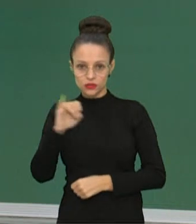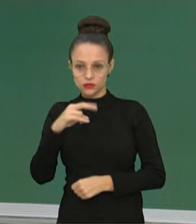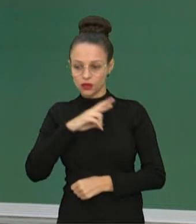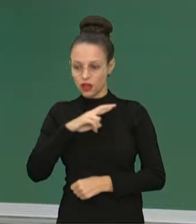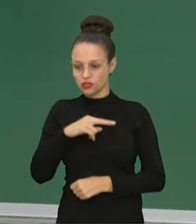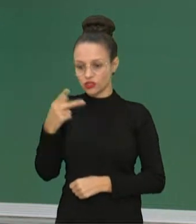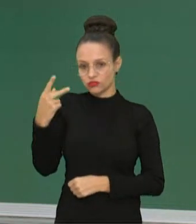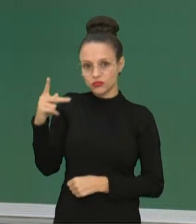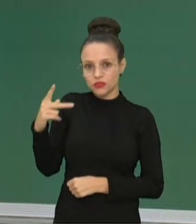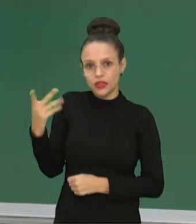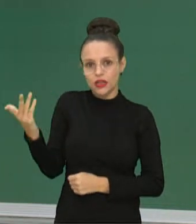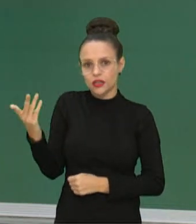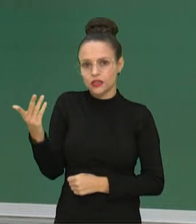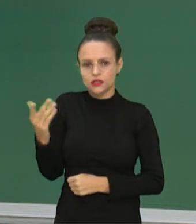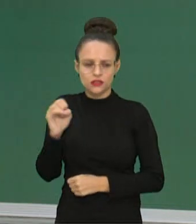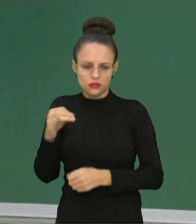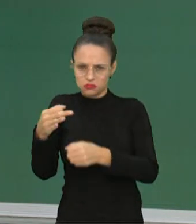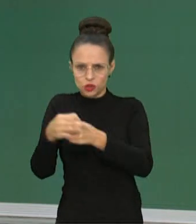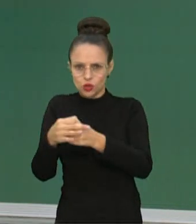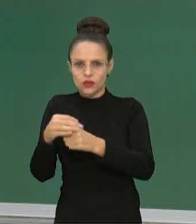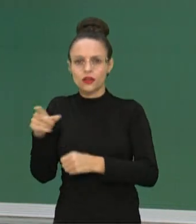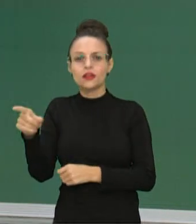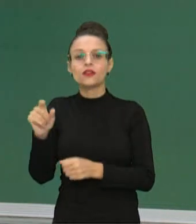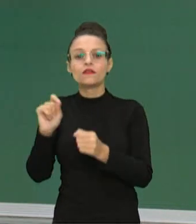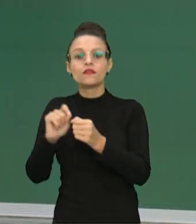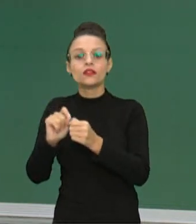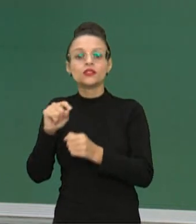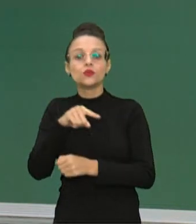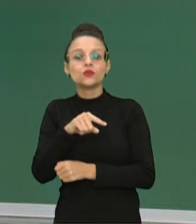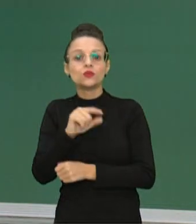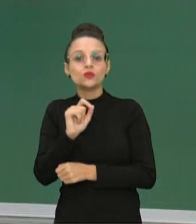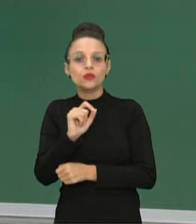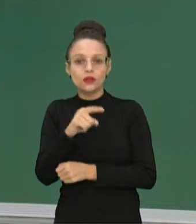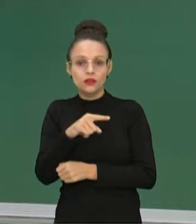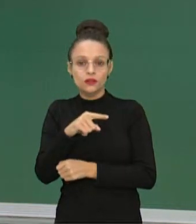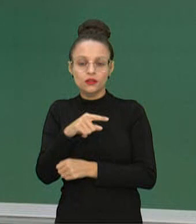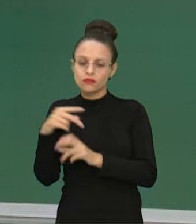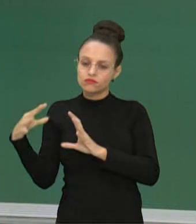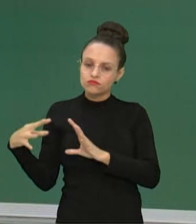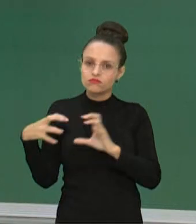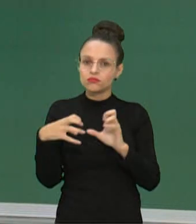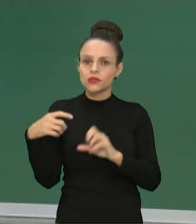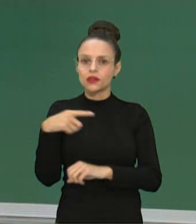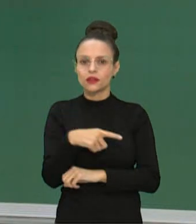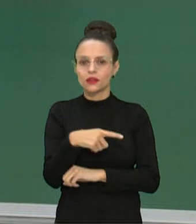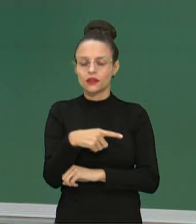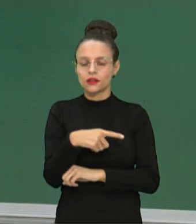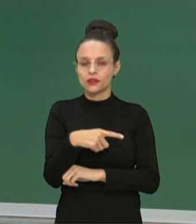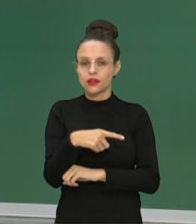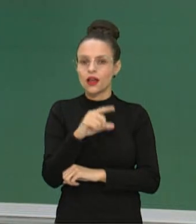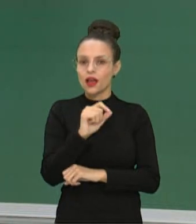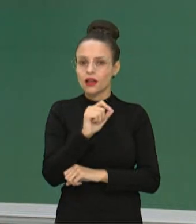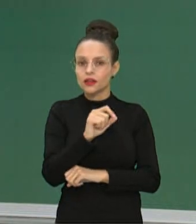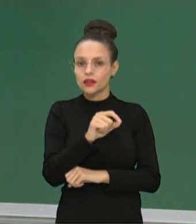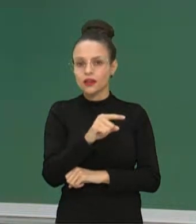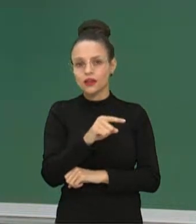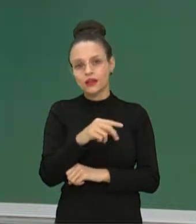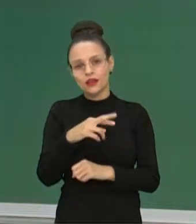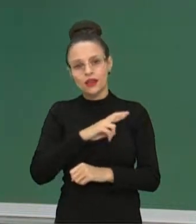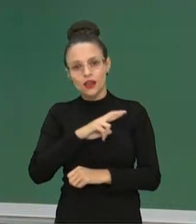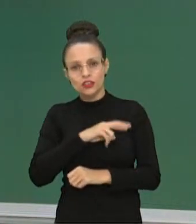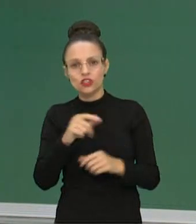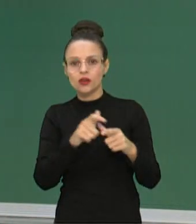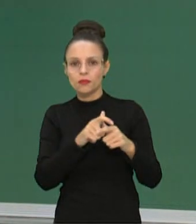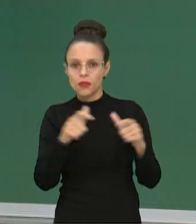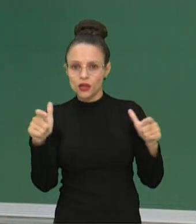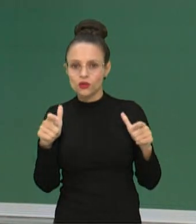religião dele, mesmo que fosse minoria, ele ia fazer o quê? Ia brigar com aquela que era a maioria e